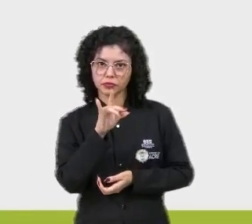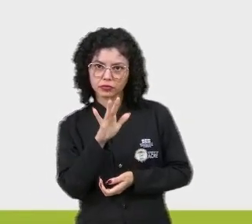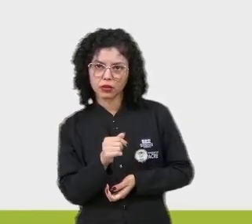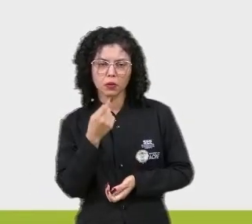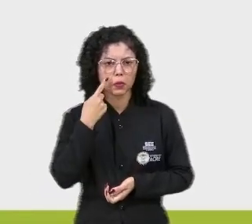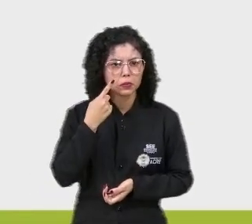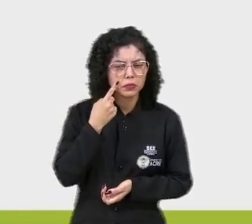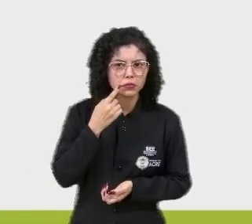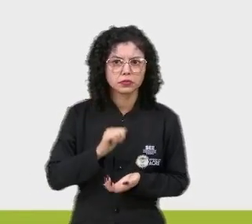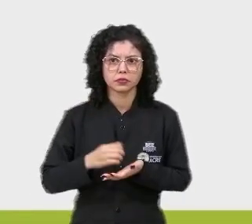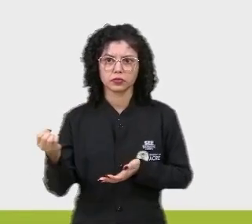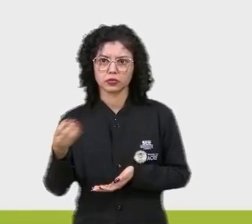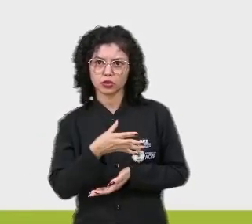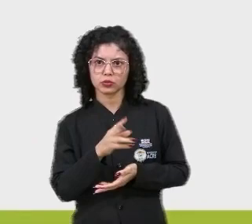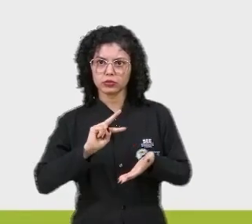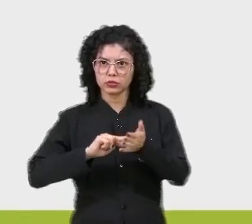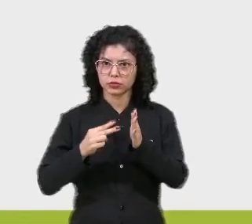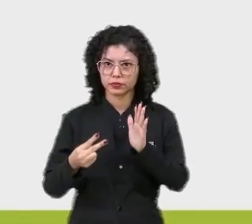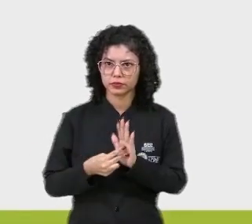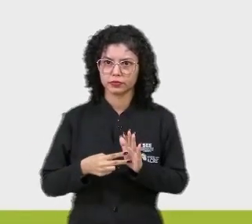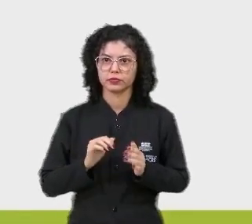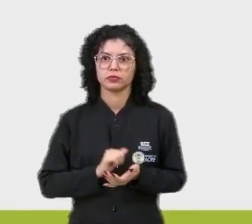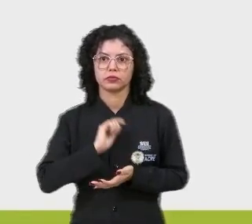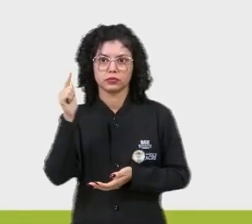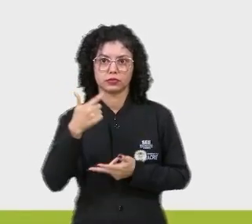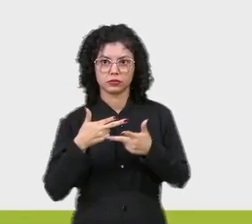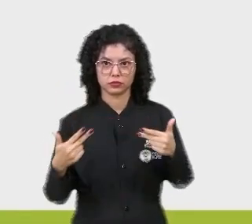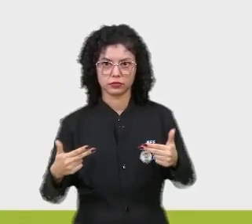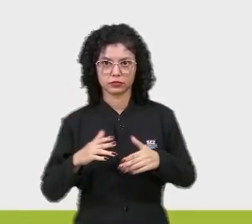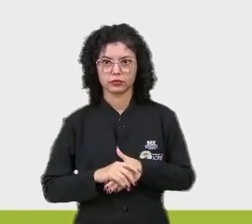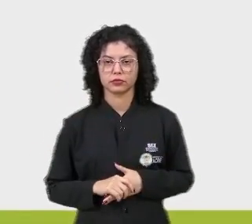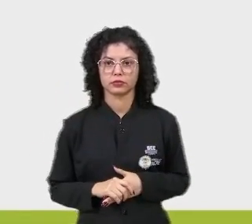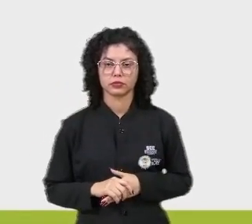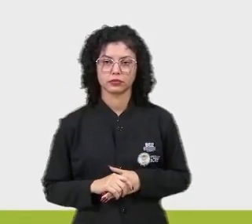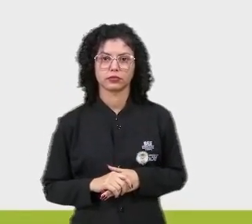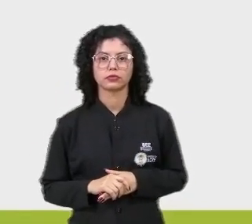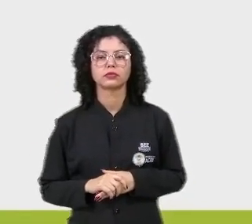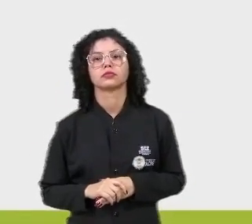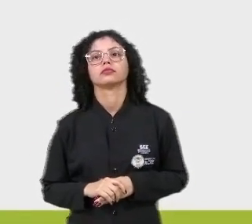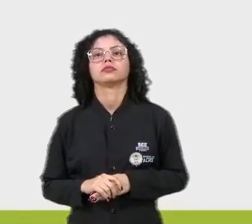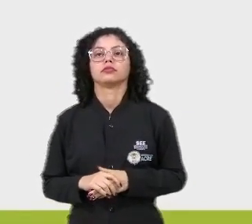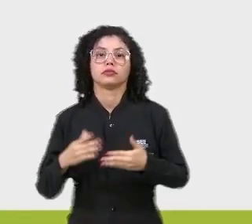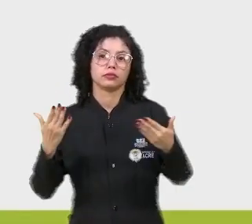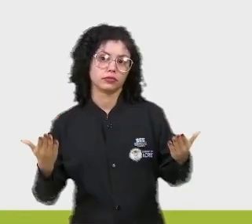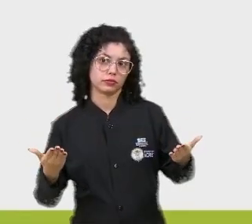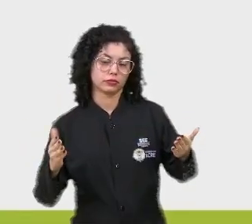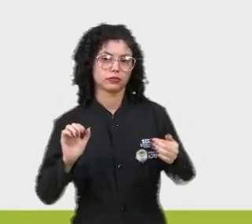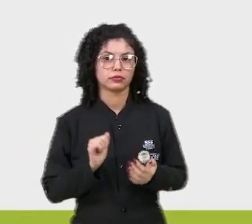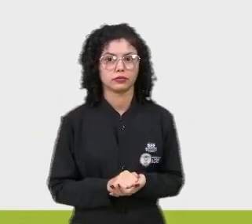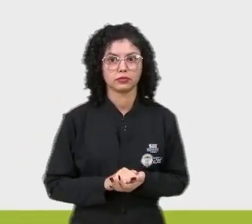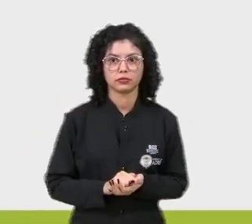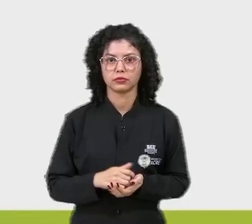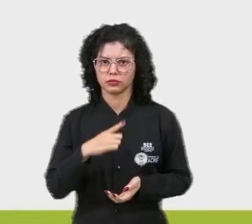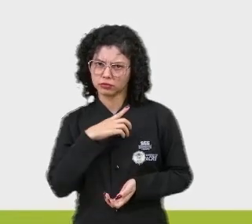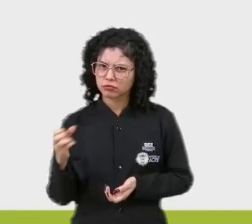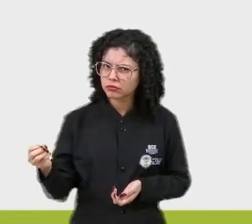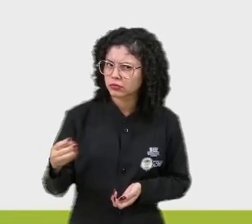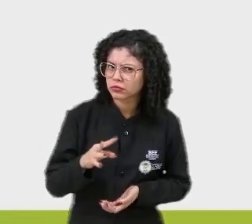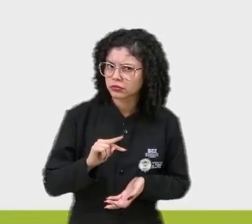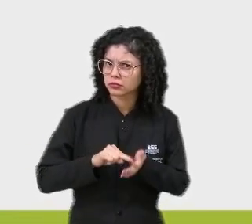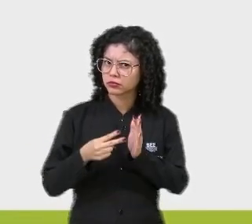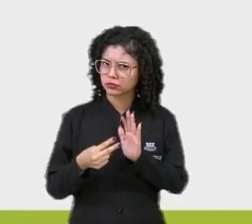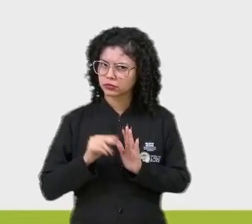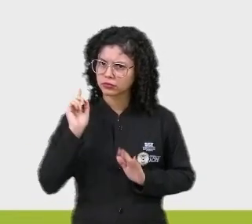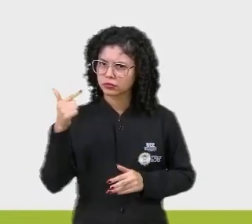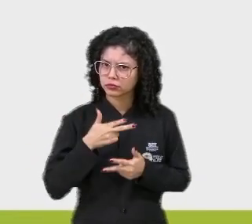para conferir um novo significado ao termo outra coisa gente há há há esse novo significado do termo